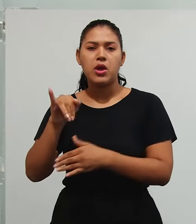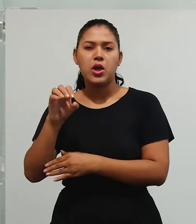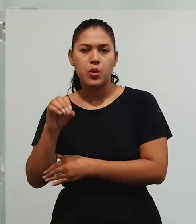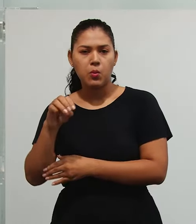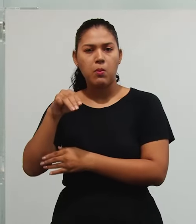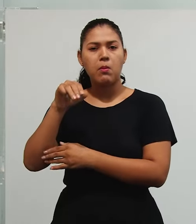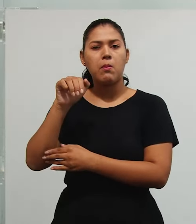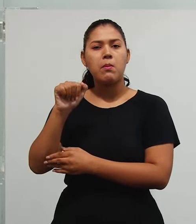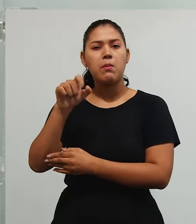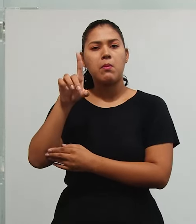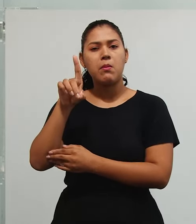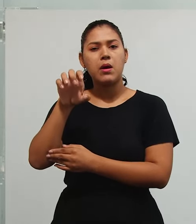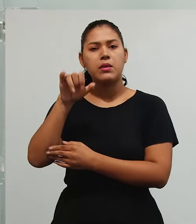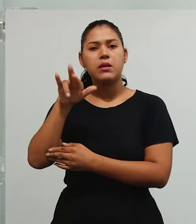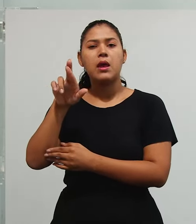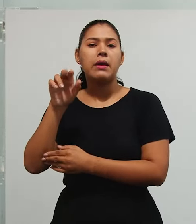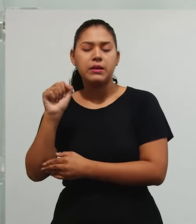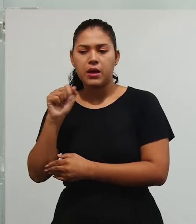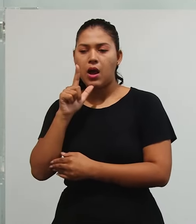aí,